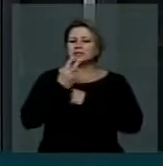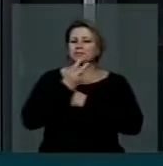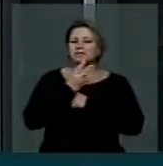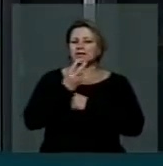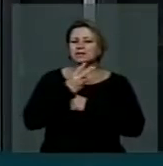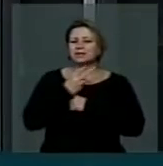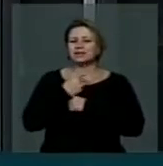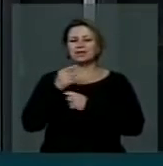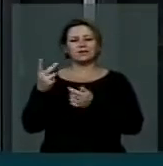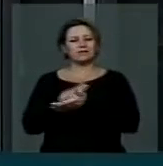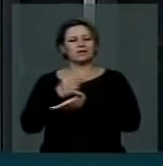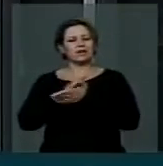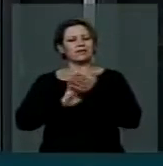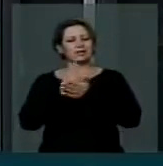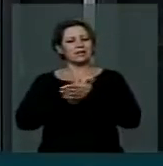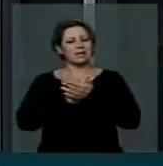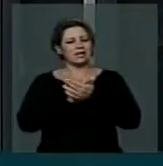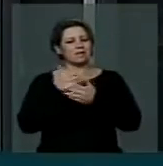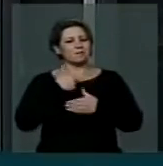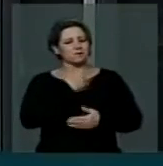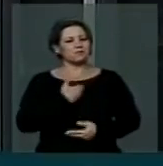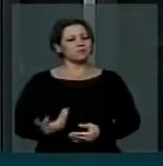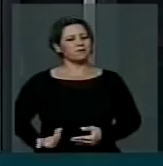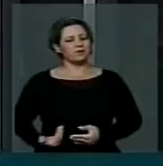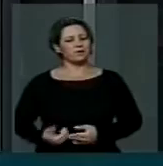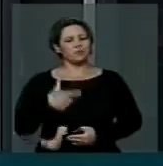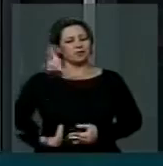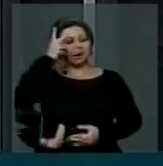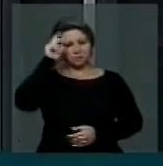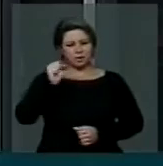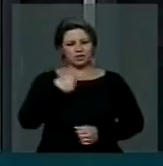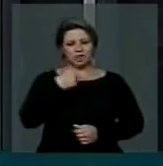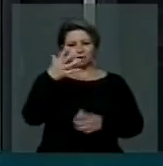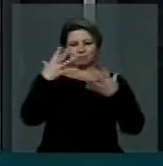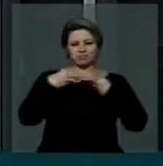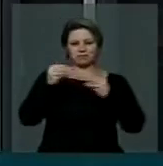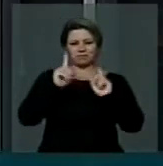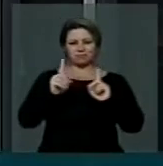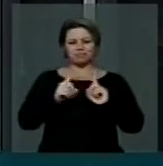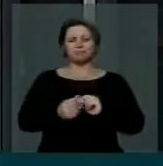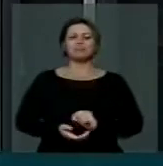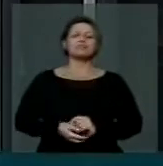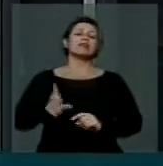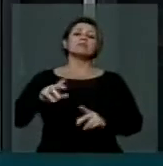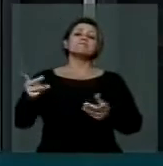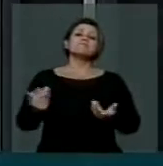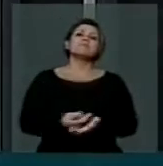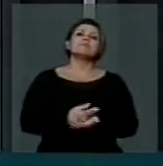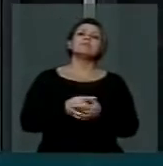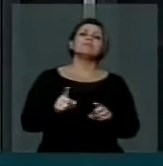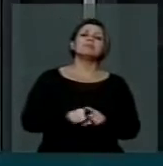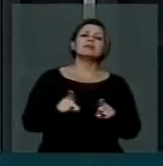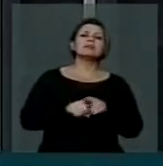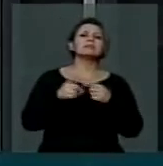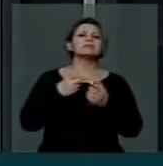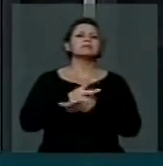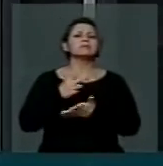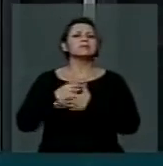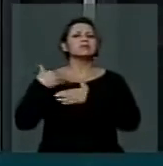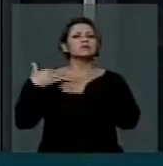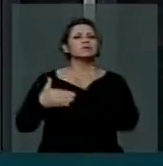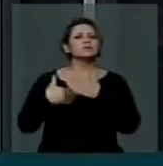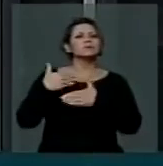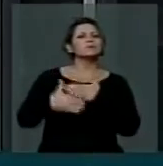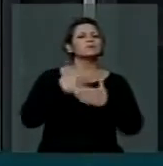da punição por seus crimes. Senhor presidente, senhoras e senhores deputados, com suas origens mais remotas,